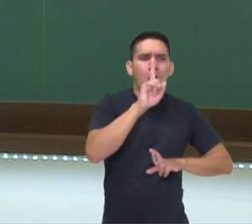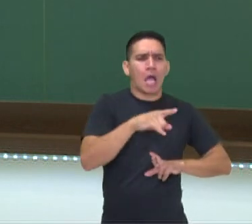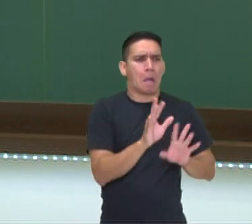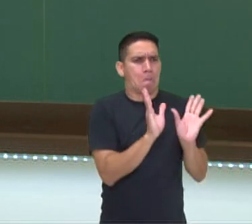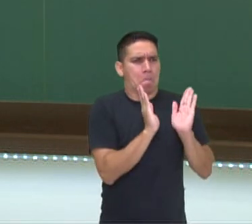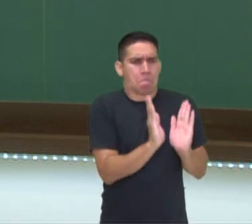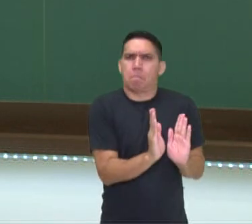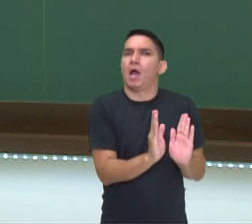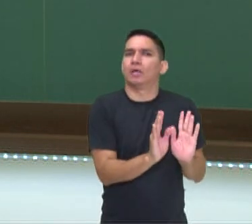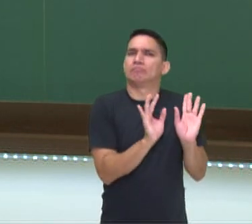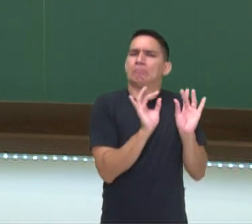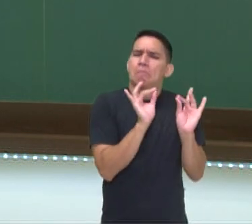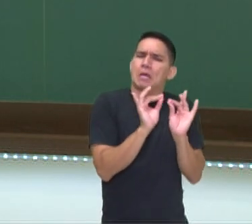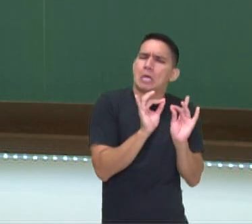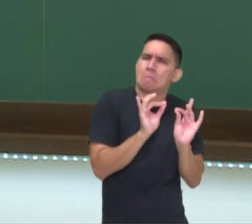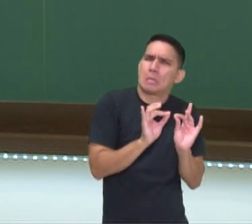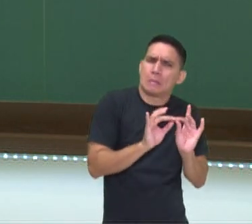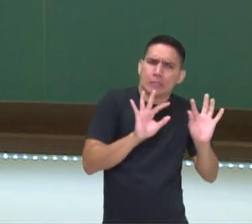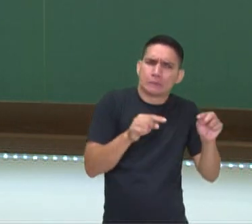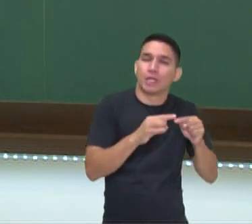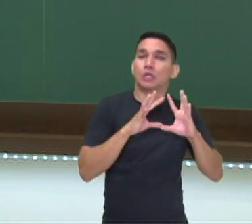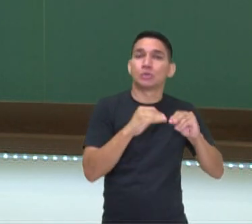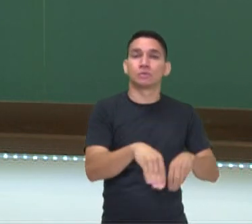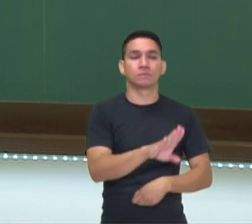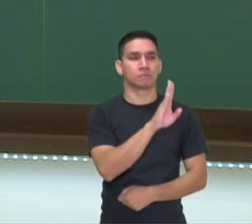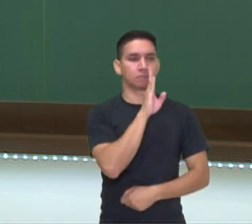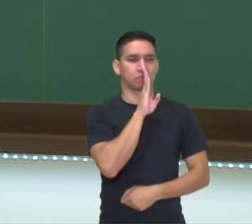perfeição ideal e era tudo com cara de paisagem.